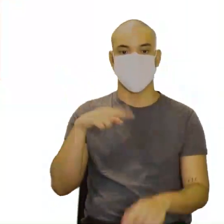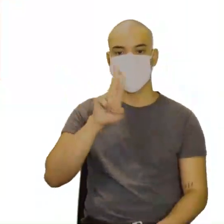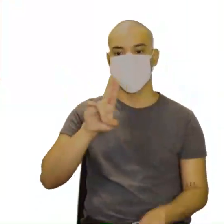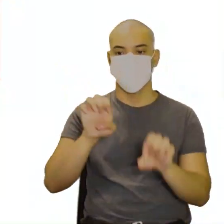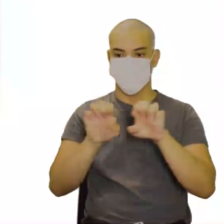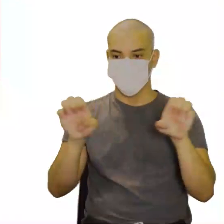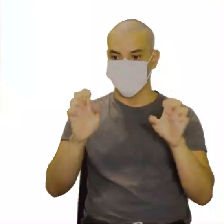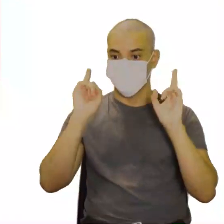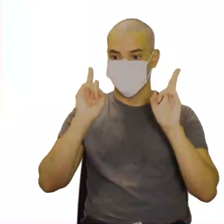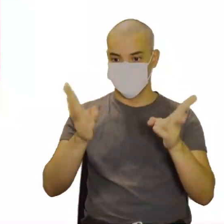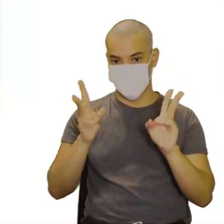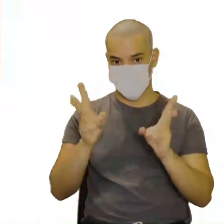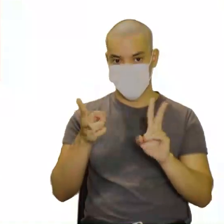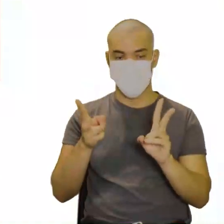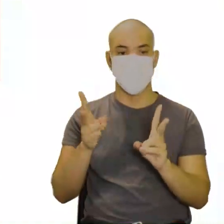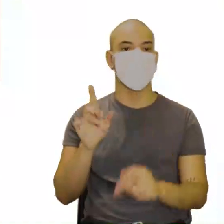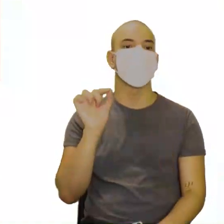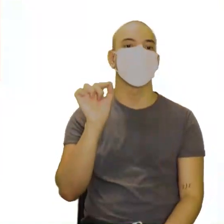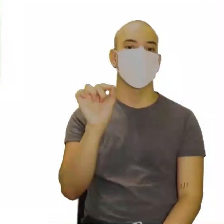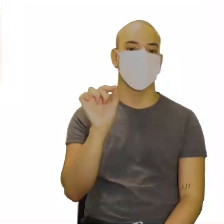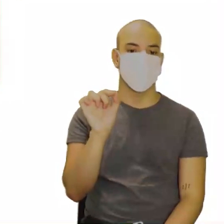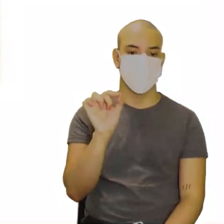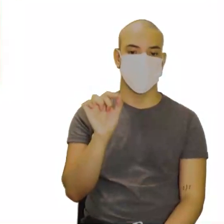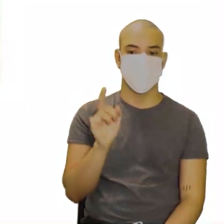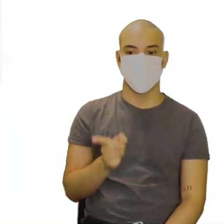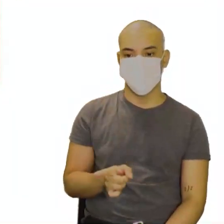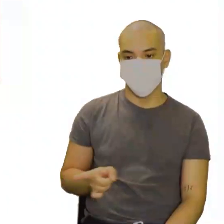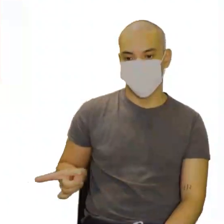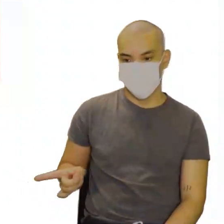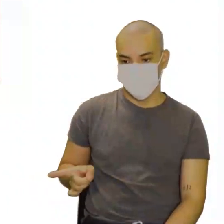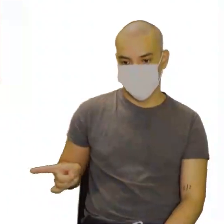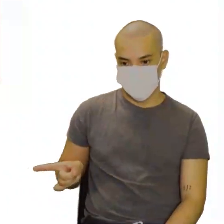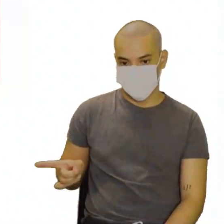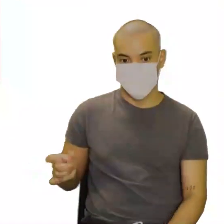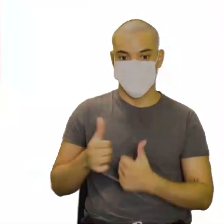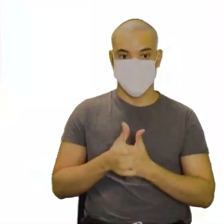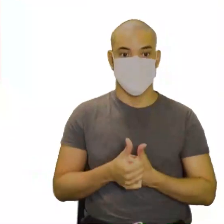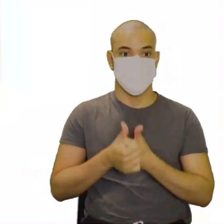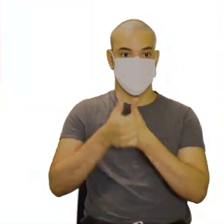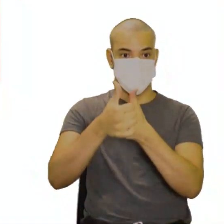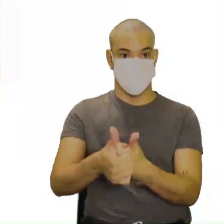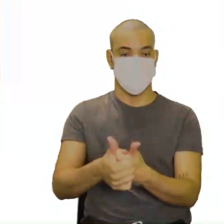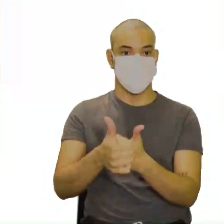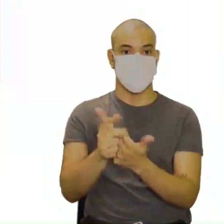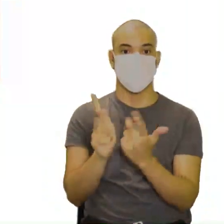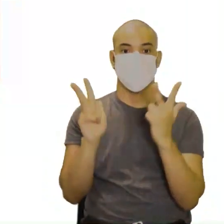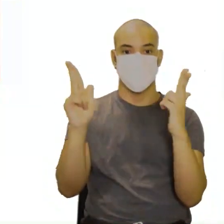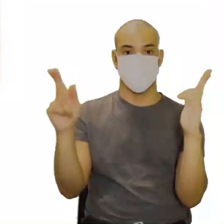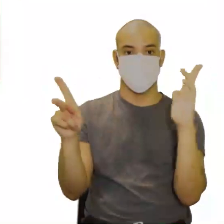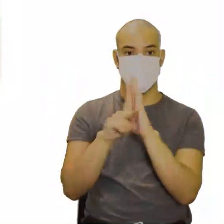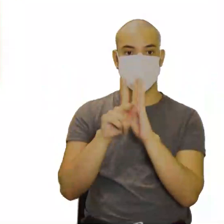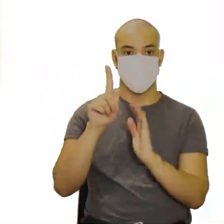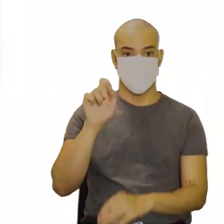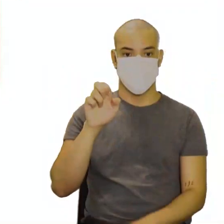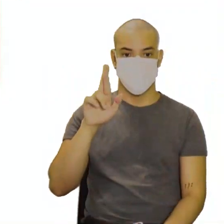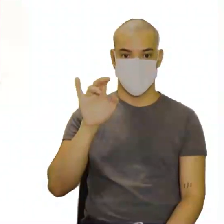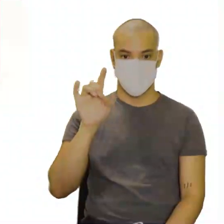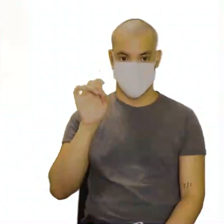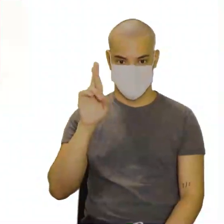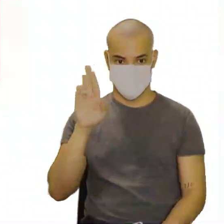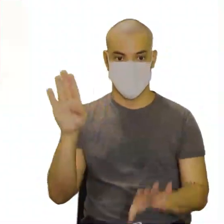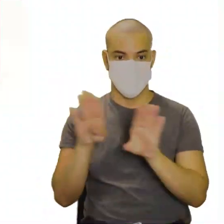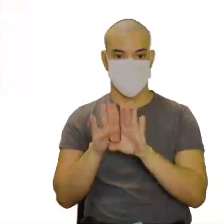nossas equações. A nossa eletromotriz equivalente é igual à eletromotriz do gerador. A